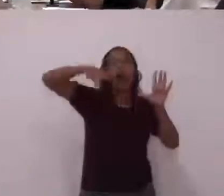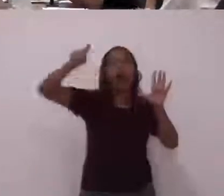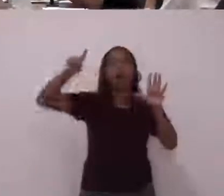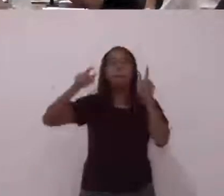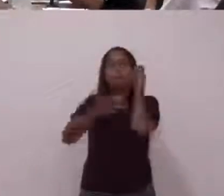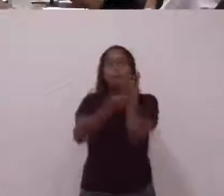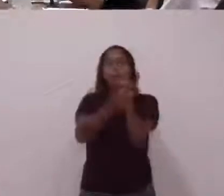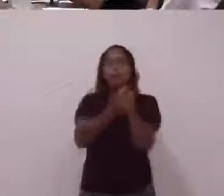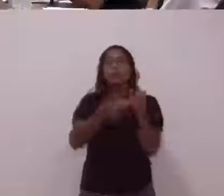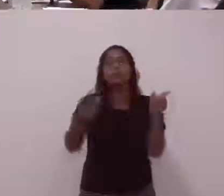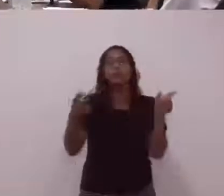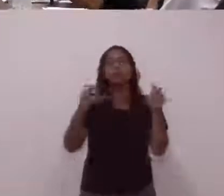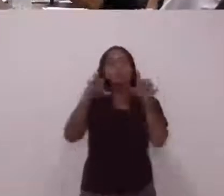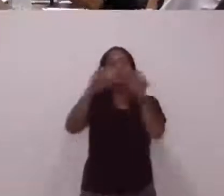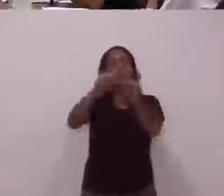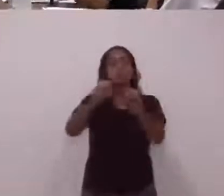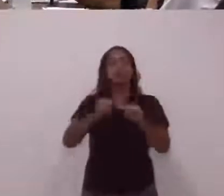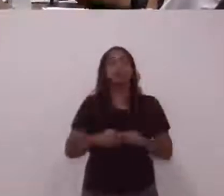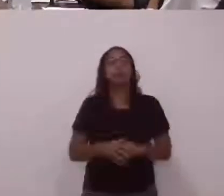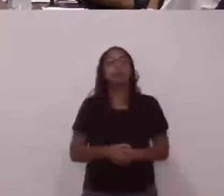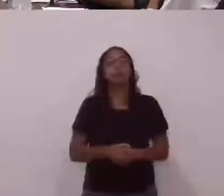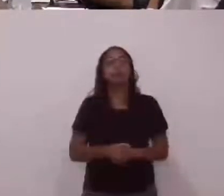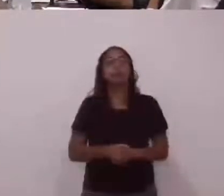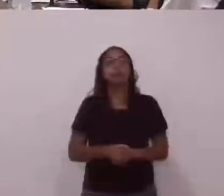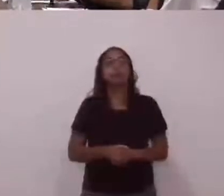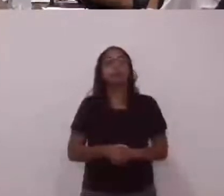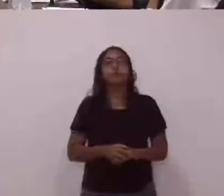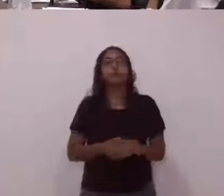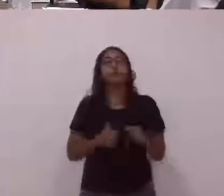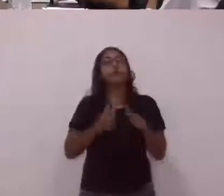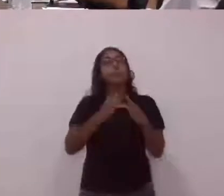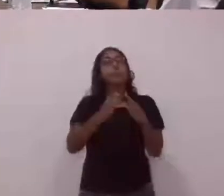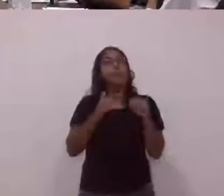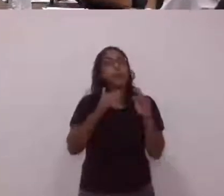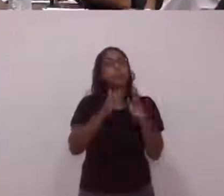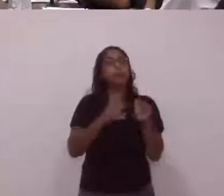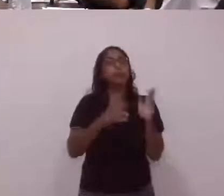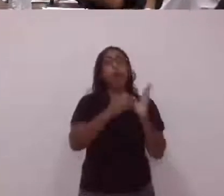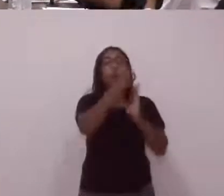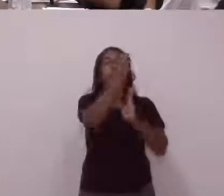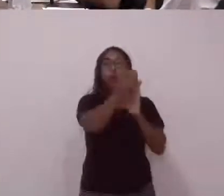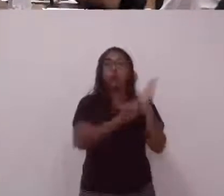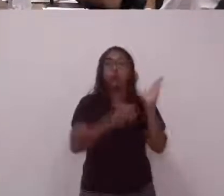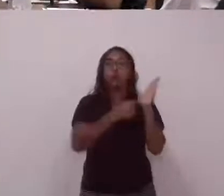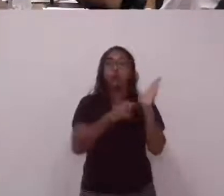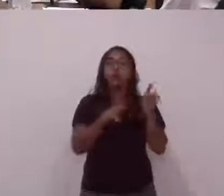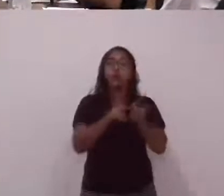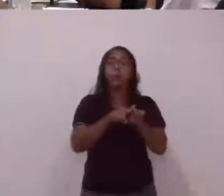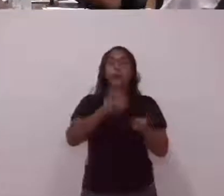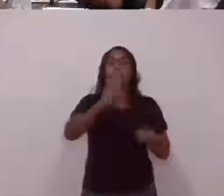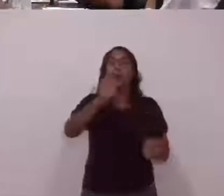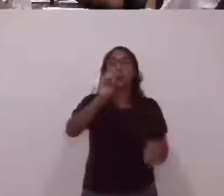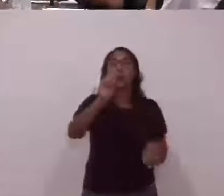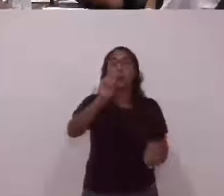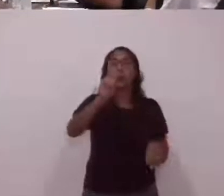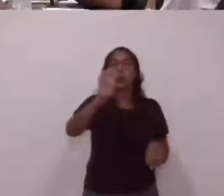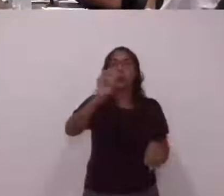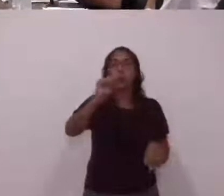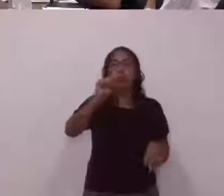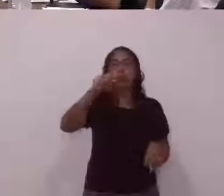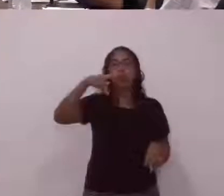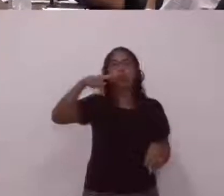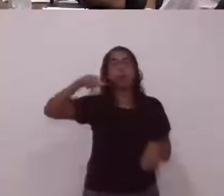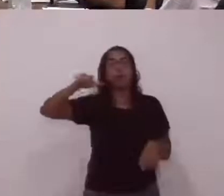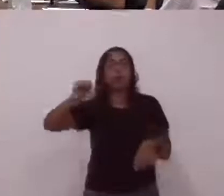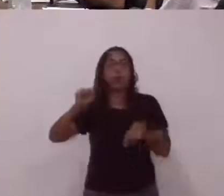sobre esses ativos. Requer ofício-se ofício-se à Bovesa, Bolsa de Valor de São Paulo, solicitando